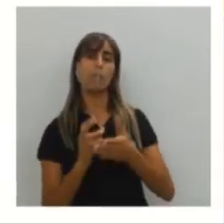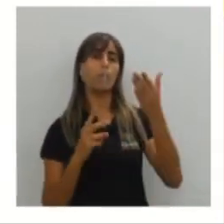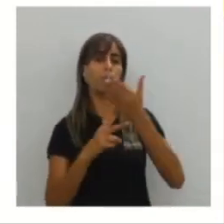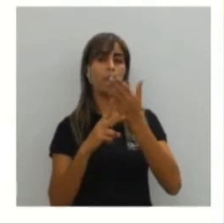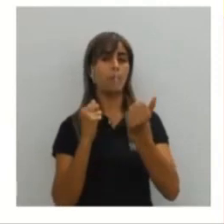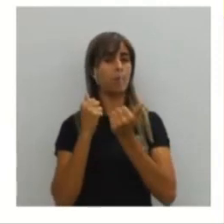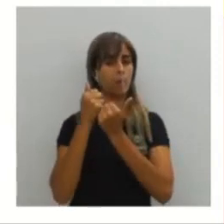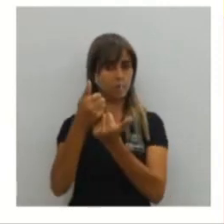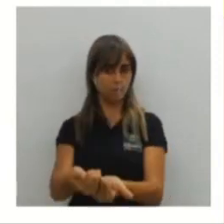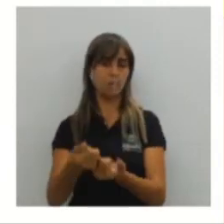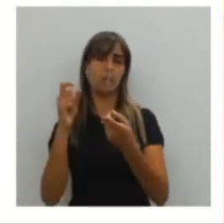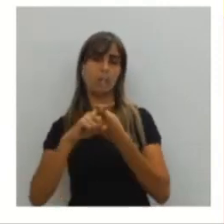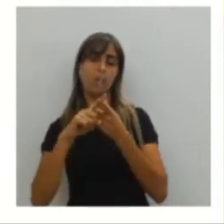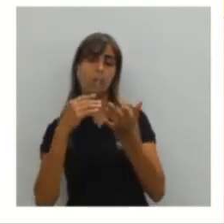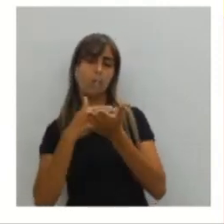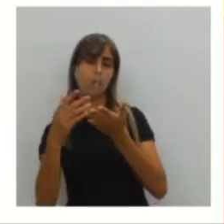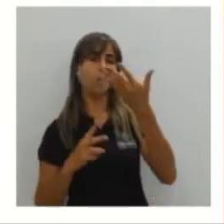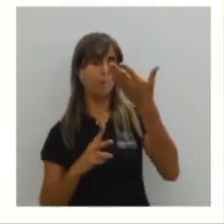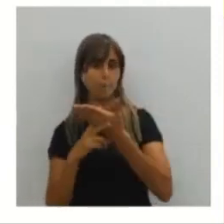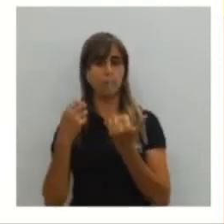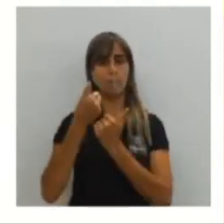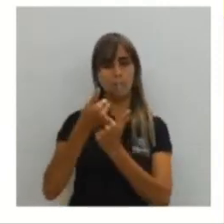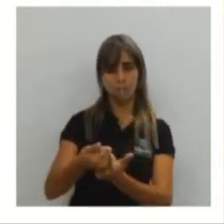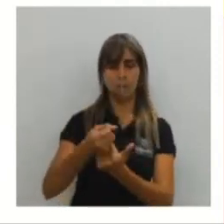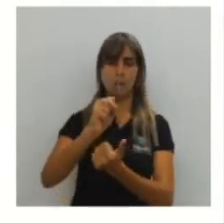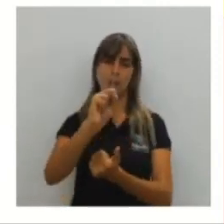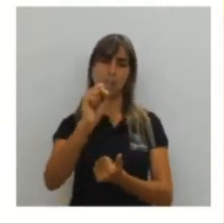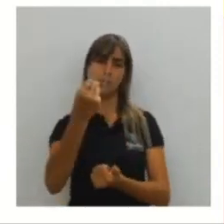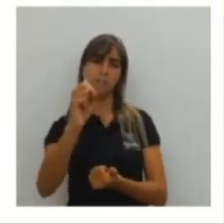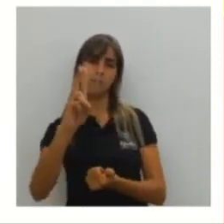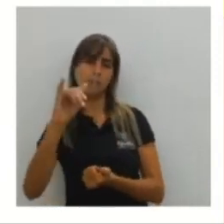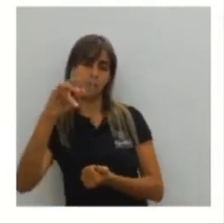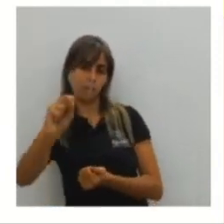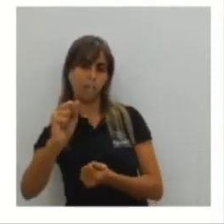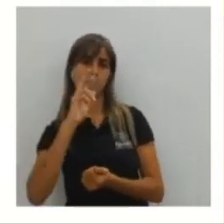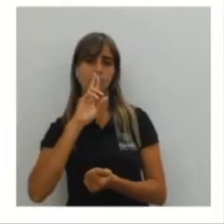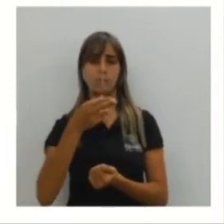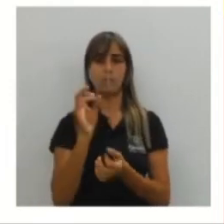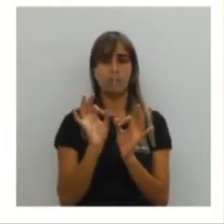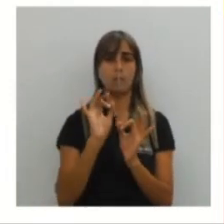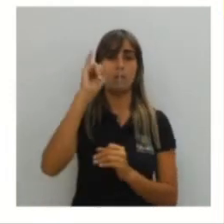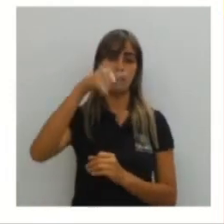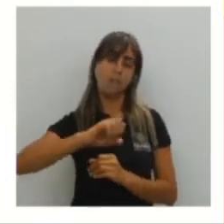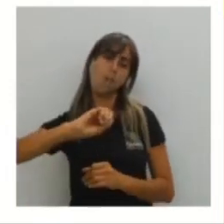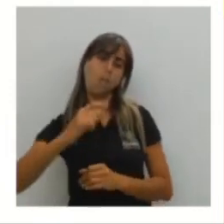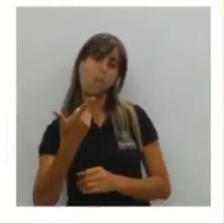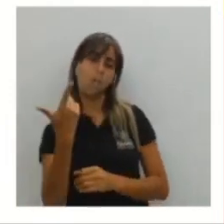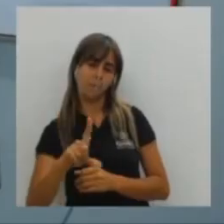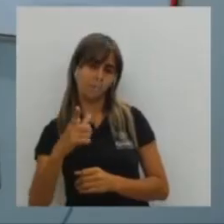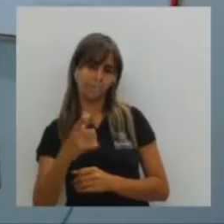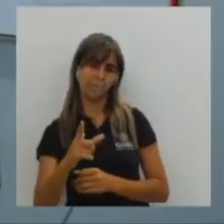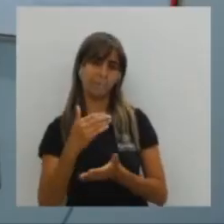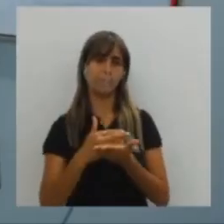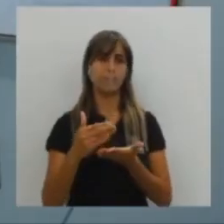verbos auxiliares. E aí quando começam com verbos auxiliares, as respostas podem ser sim ou não. Já se